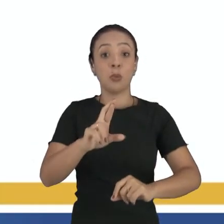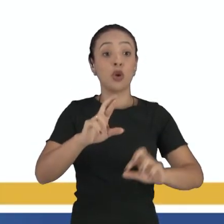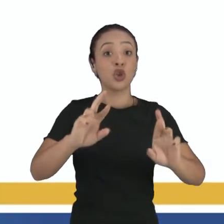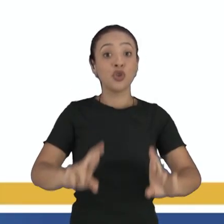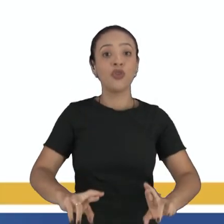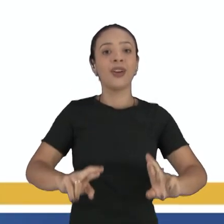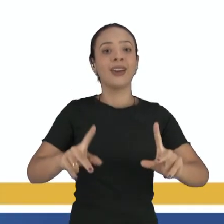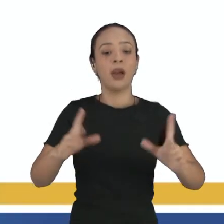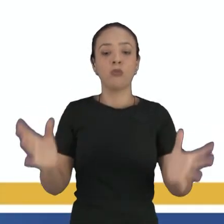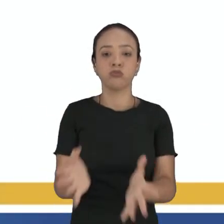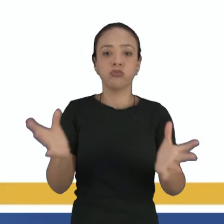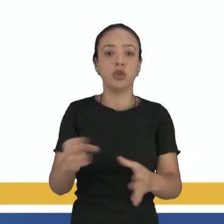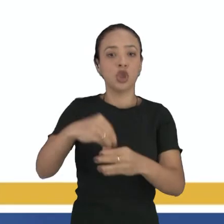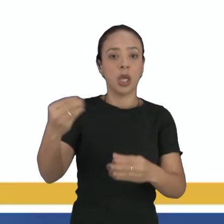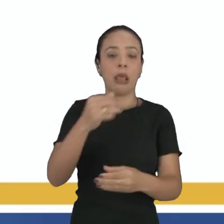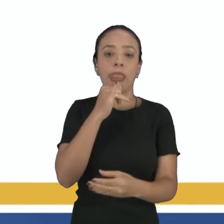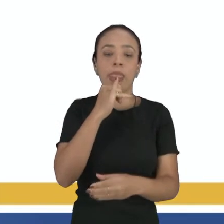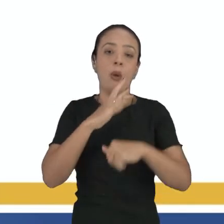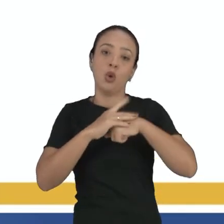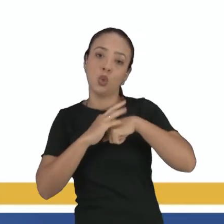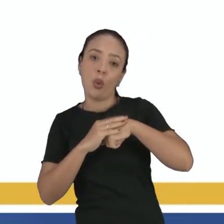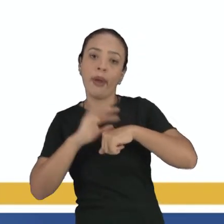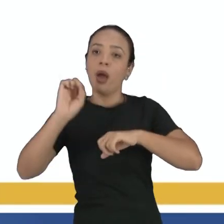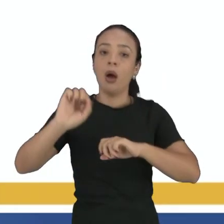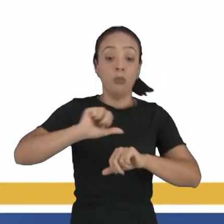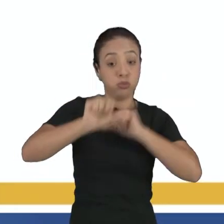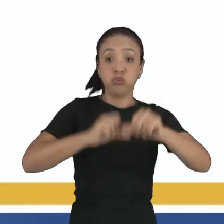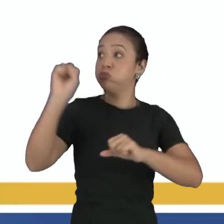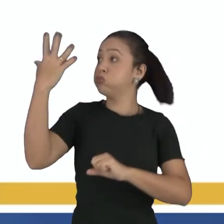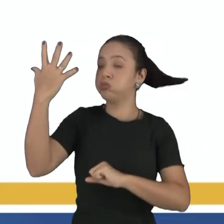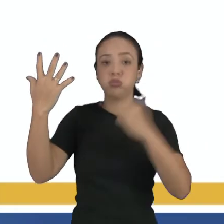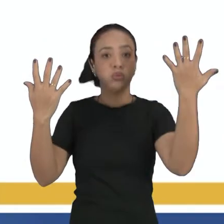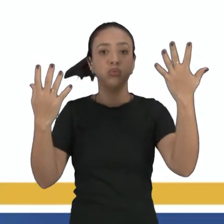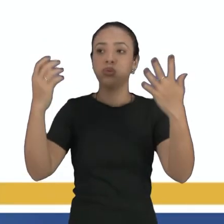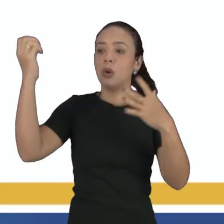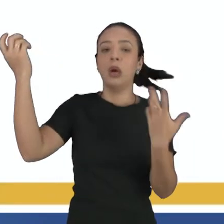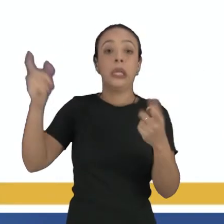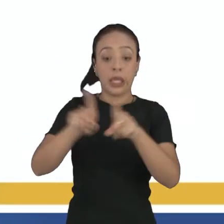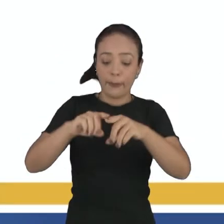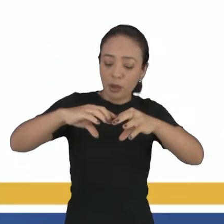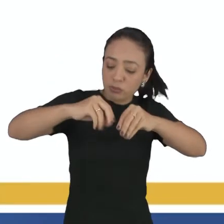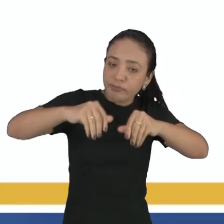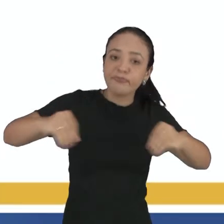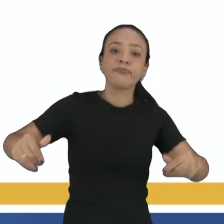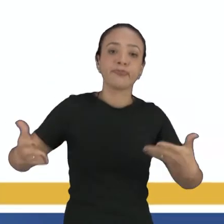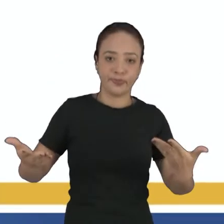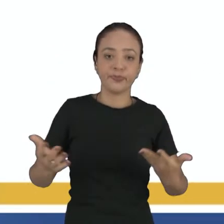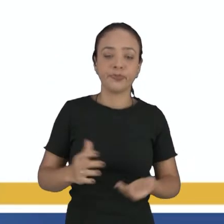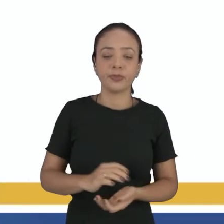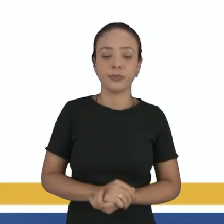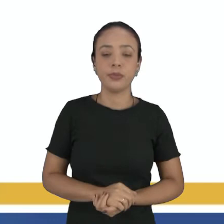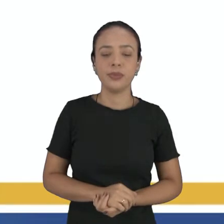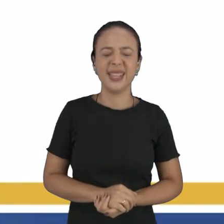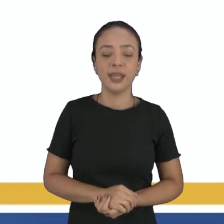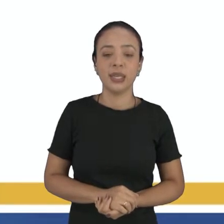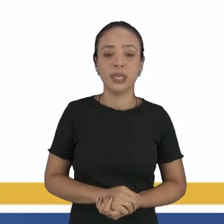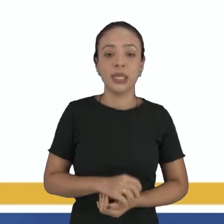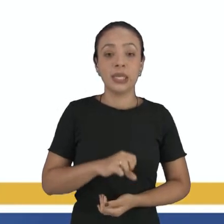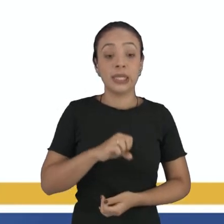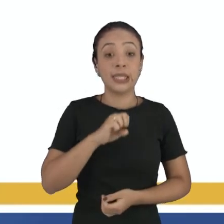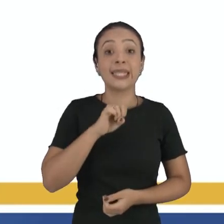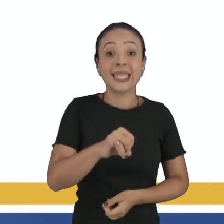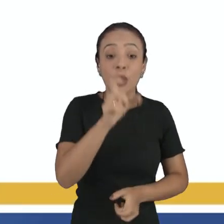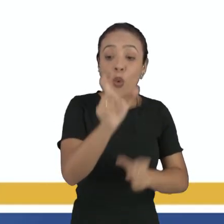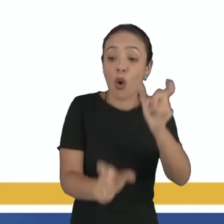estímulos externos. Pode ser a doença, pode ser uma mudança climática, uma mudança do solo, tá? Então, seres diferentes